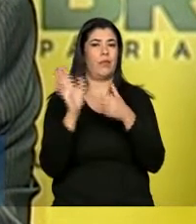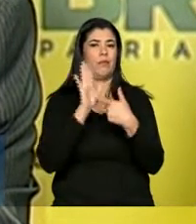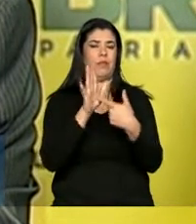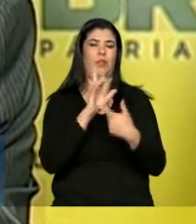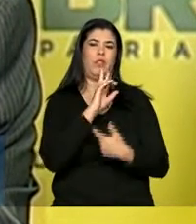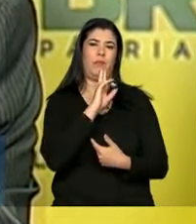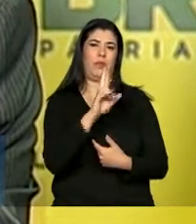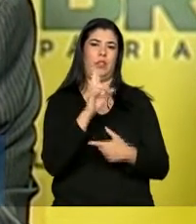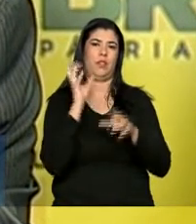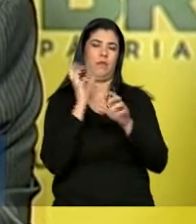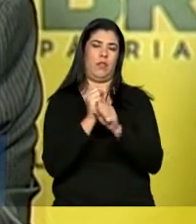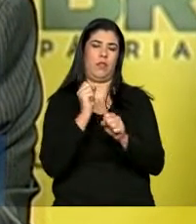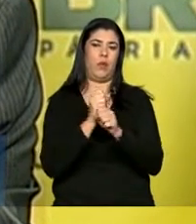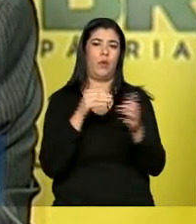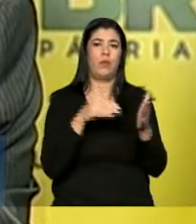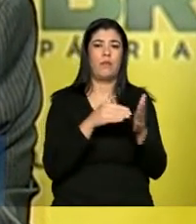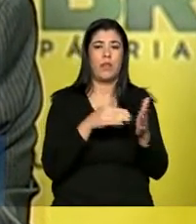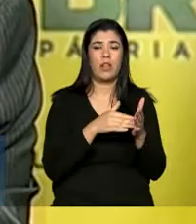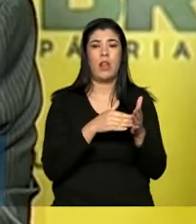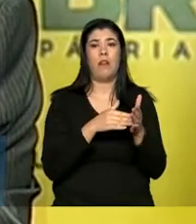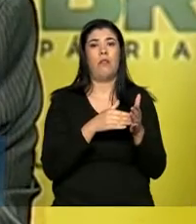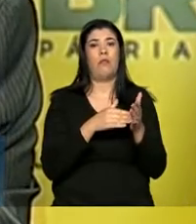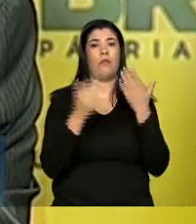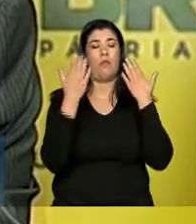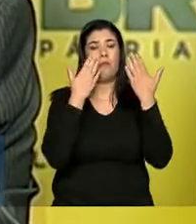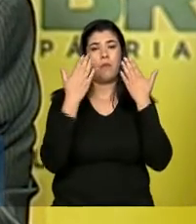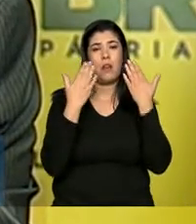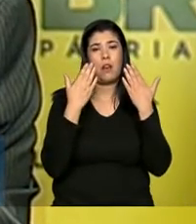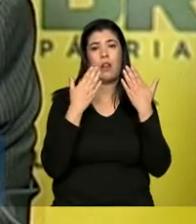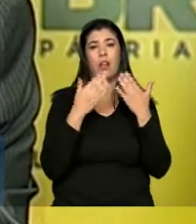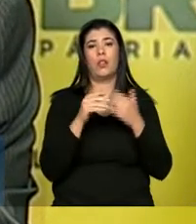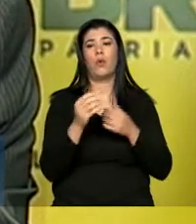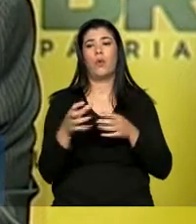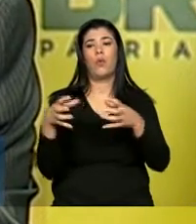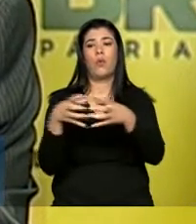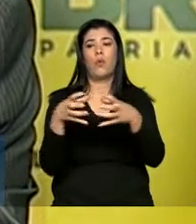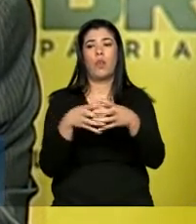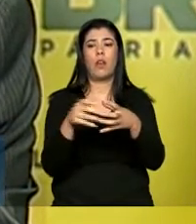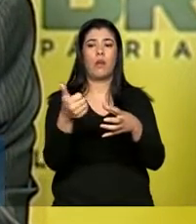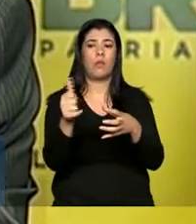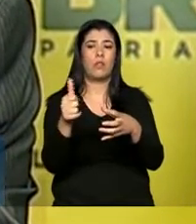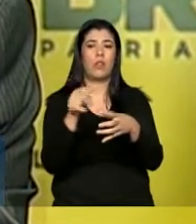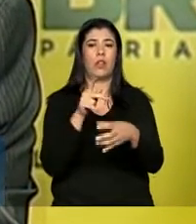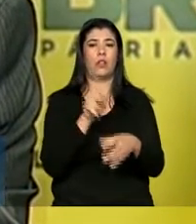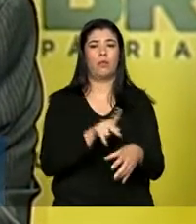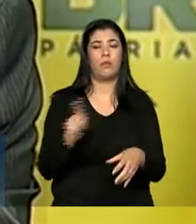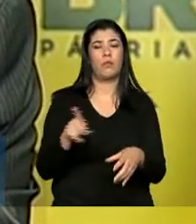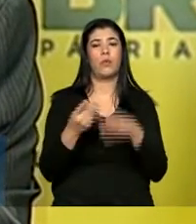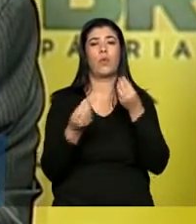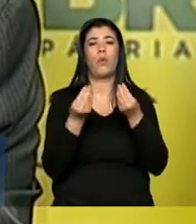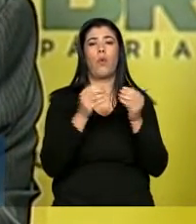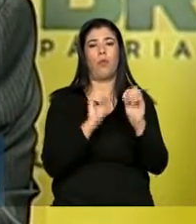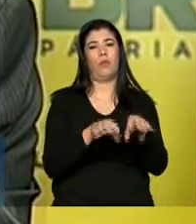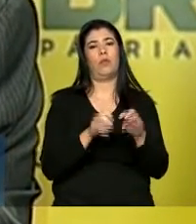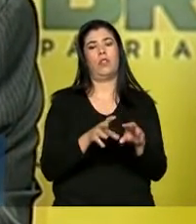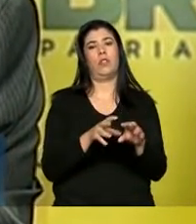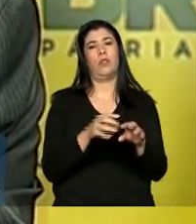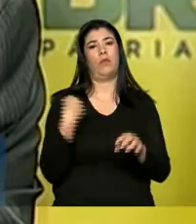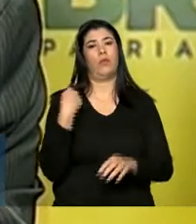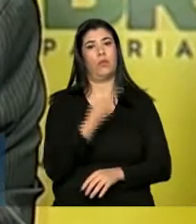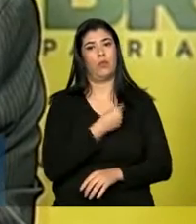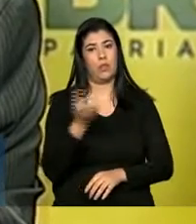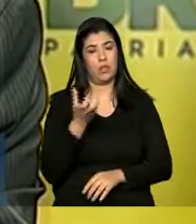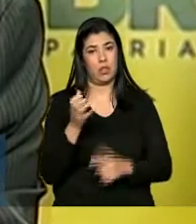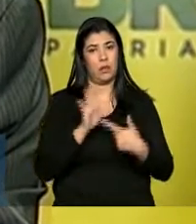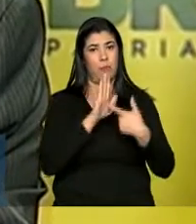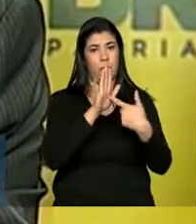responsável pela nota final, talvez muito mais do que a qualidade dos professores, qualidade do ensino, etc. Então, o que nós queremos é,